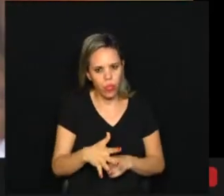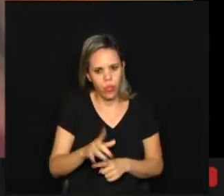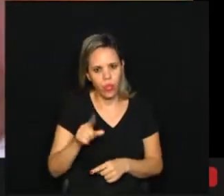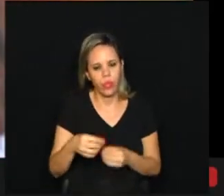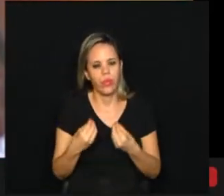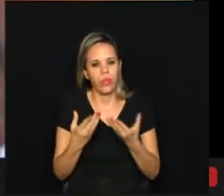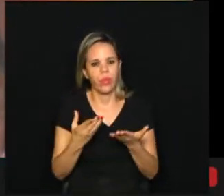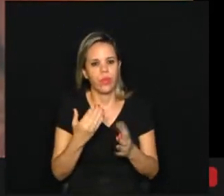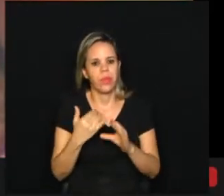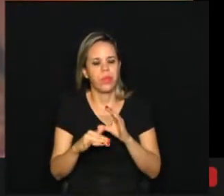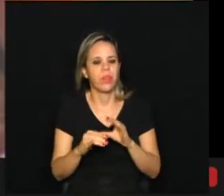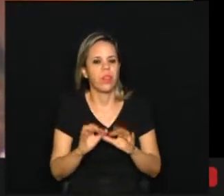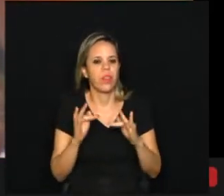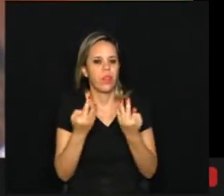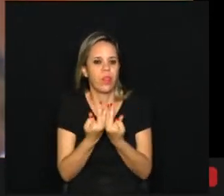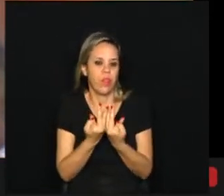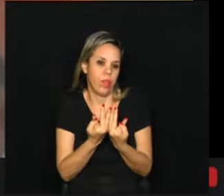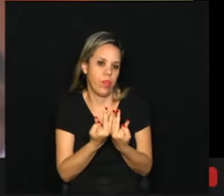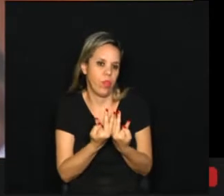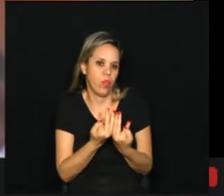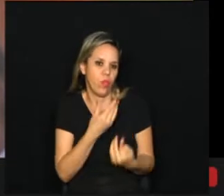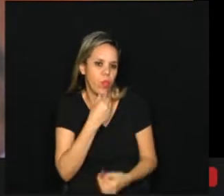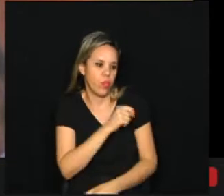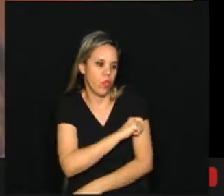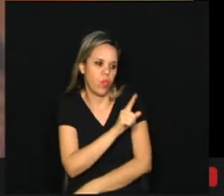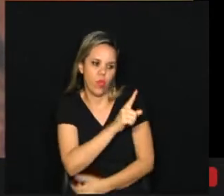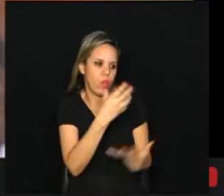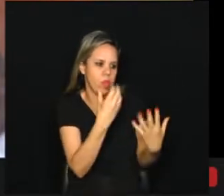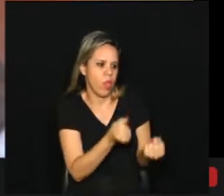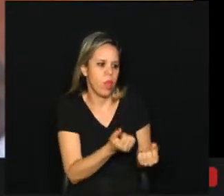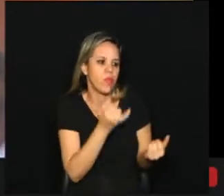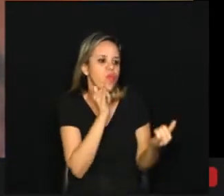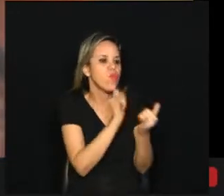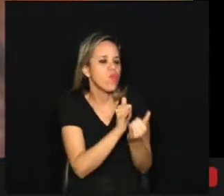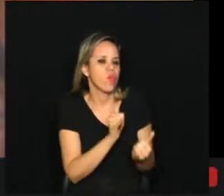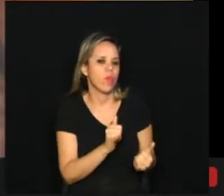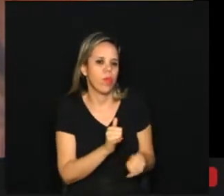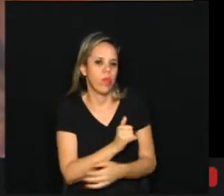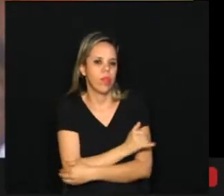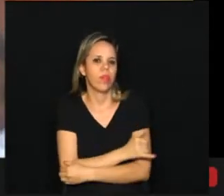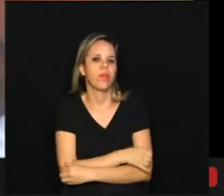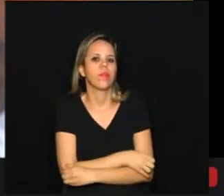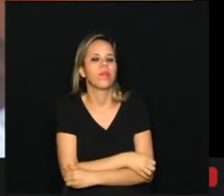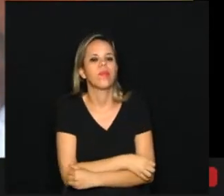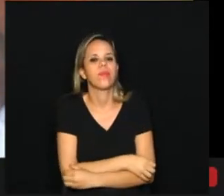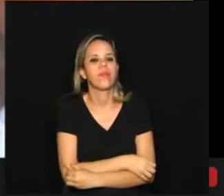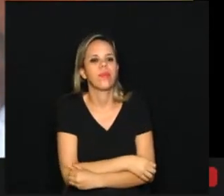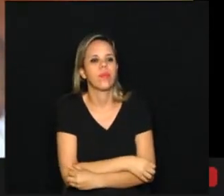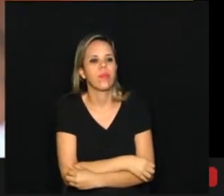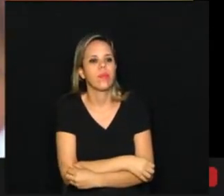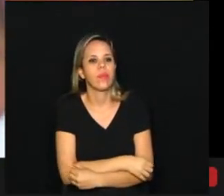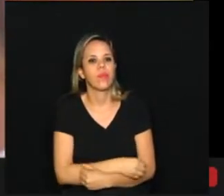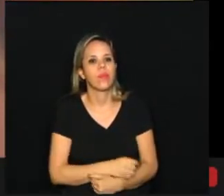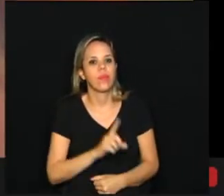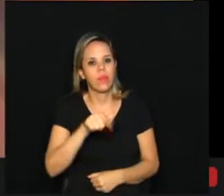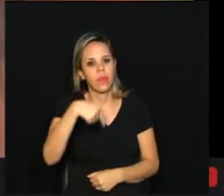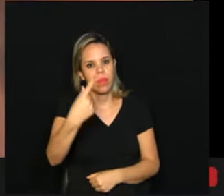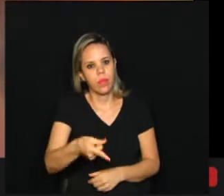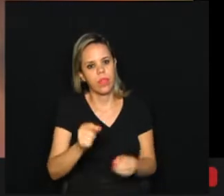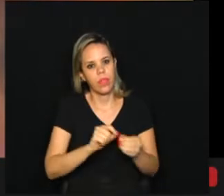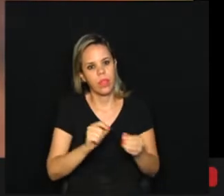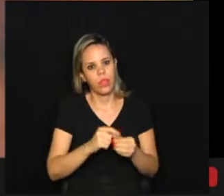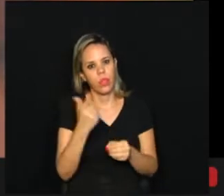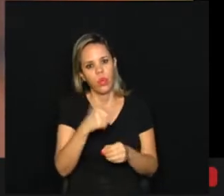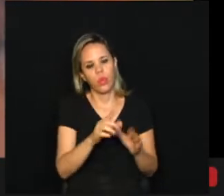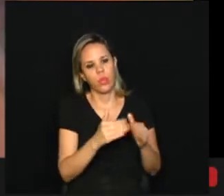encaminhada, e a família realmente não aceitou esse pedido de retratação e desculpas. Em seguida, eles fizeram um